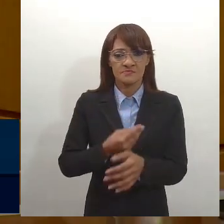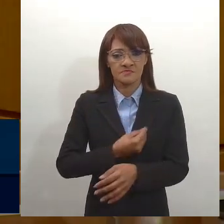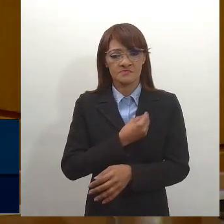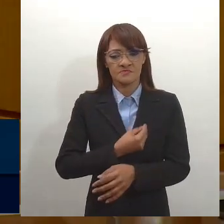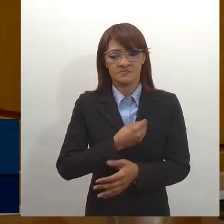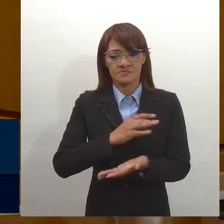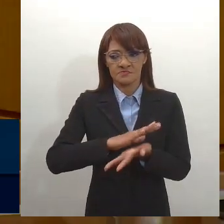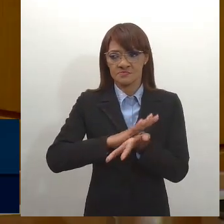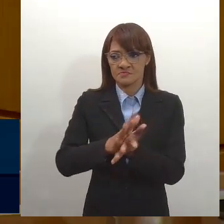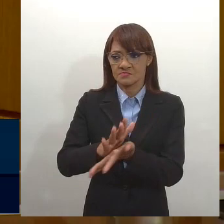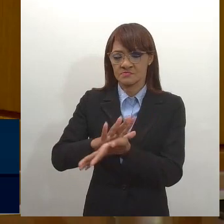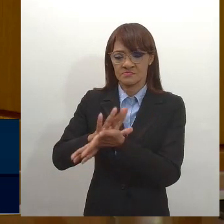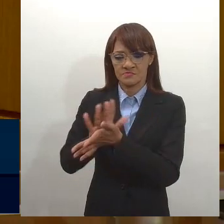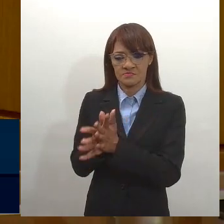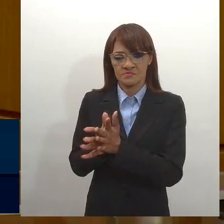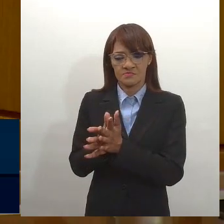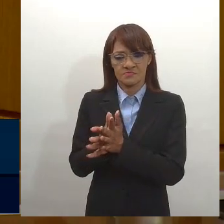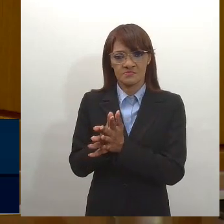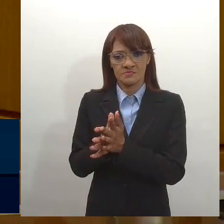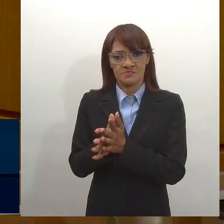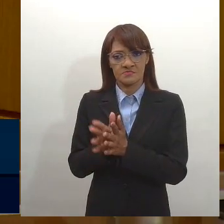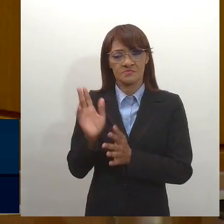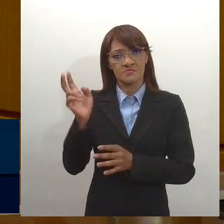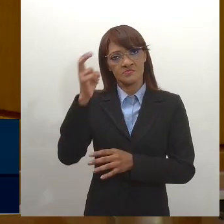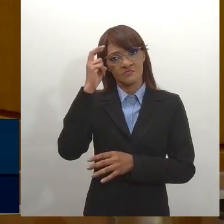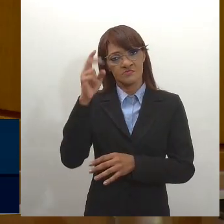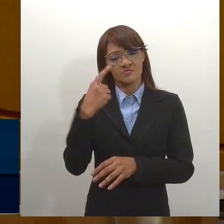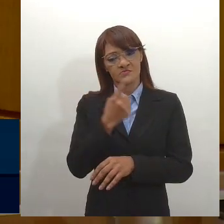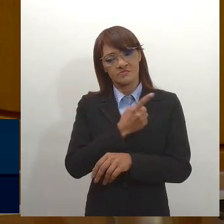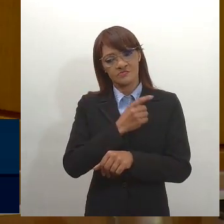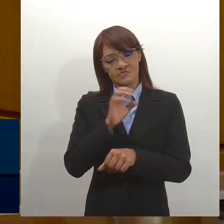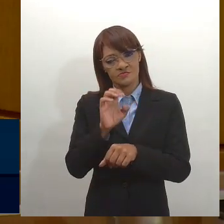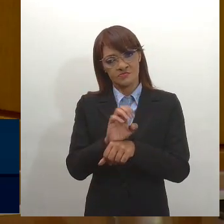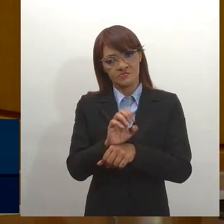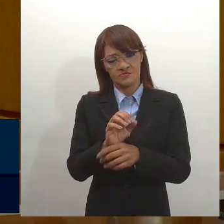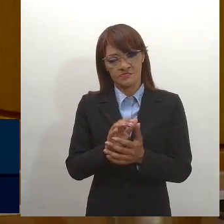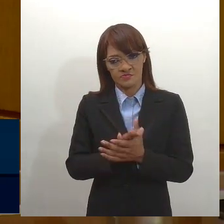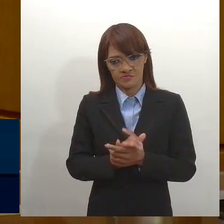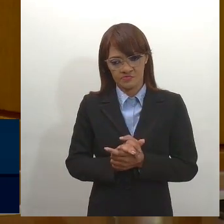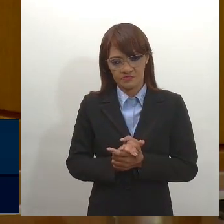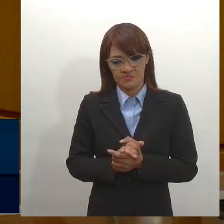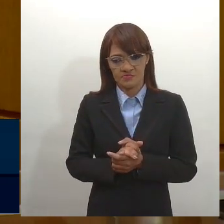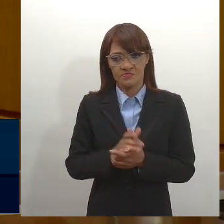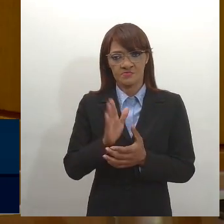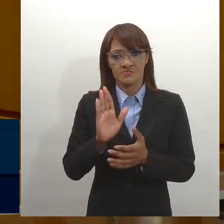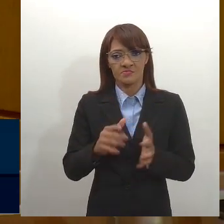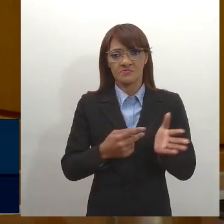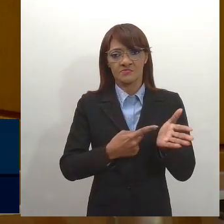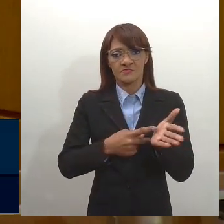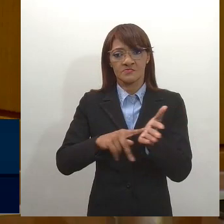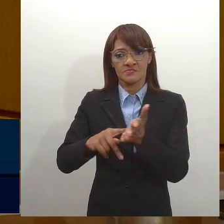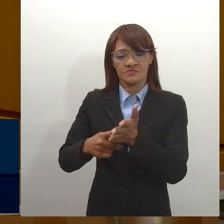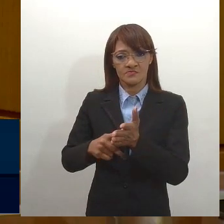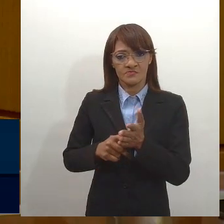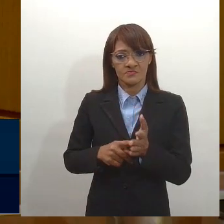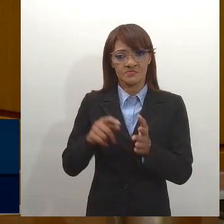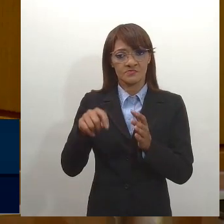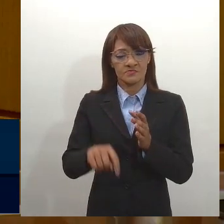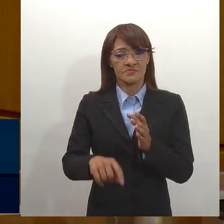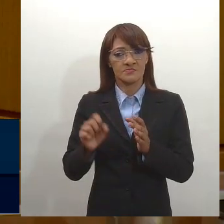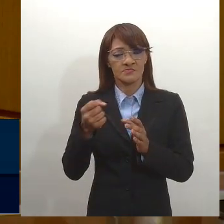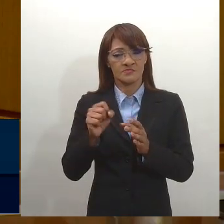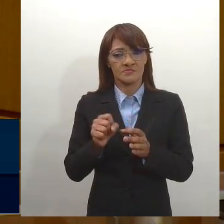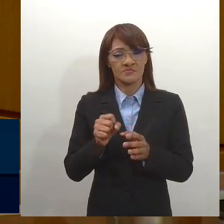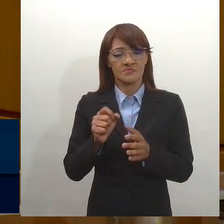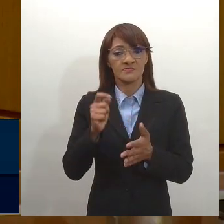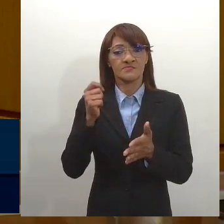em nosso estado. De acordo com o Sindicato dos Músicos de Sergipe, o pagamento deveria ser feito